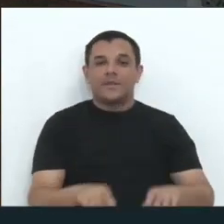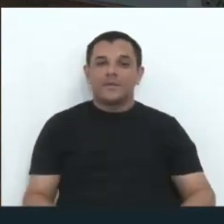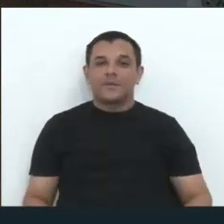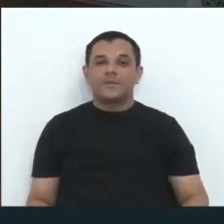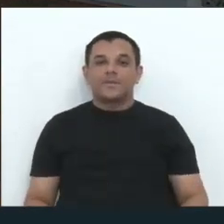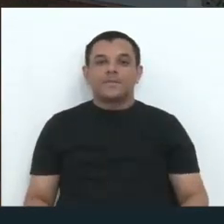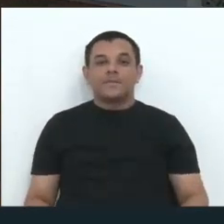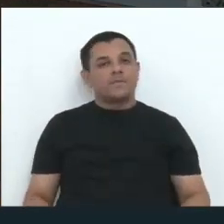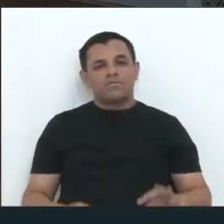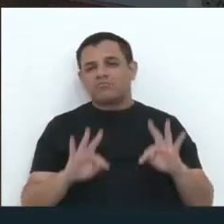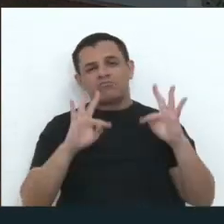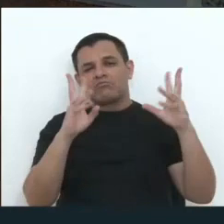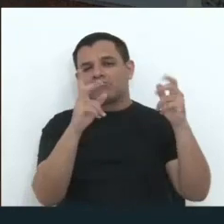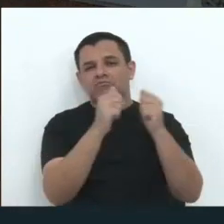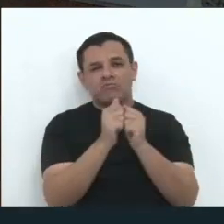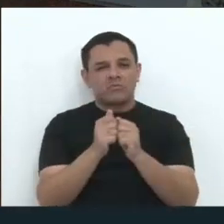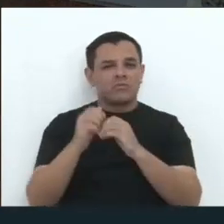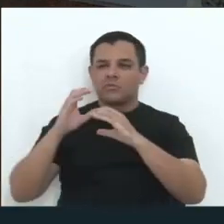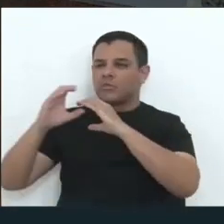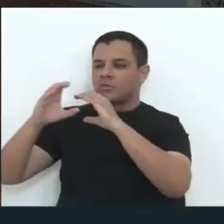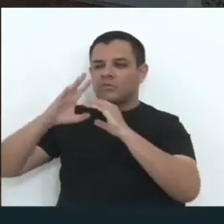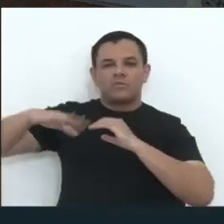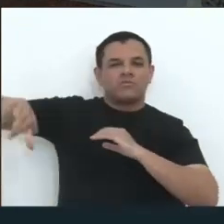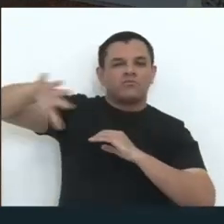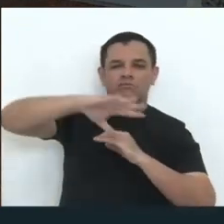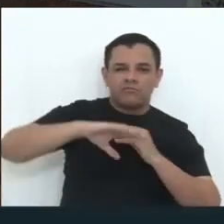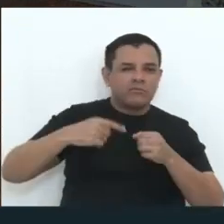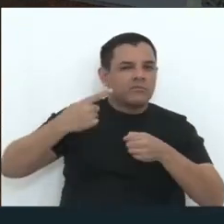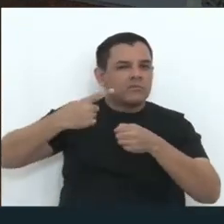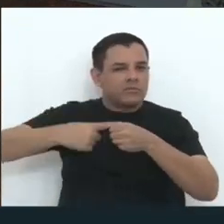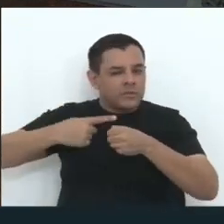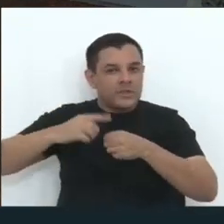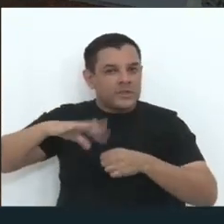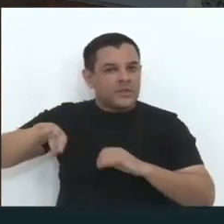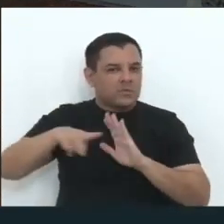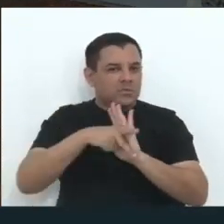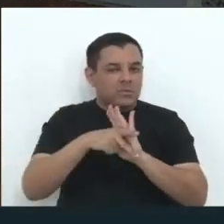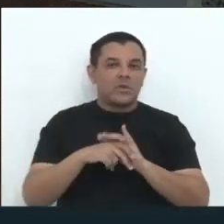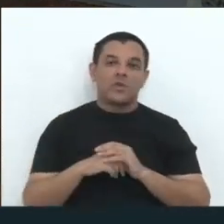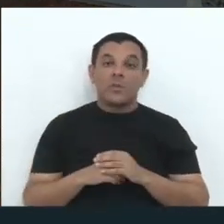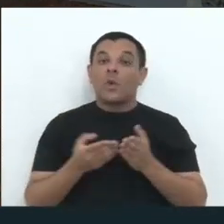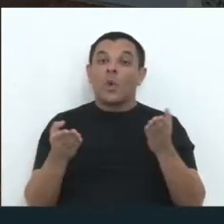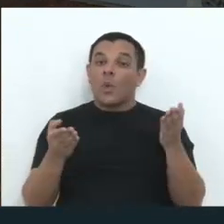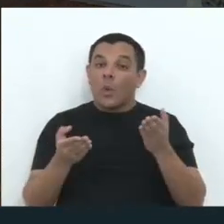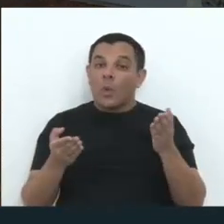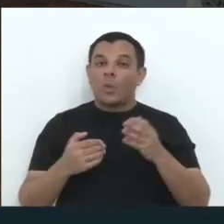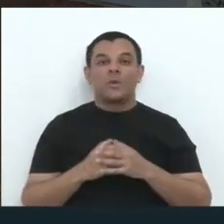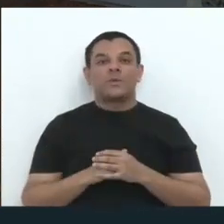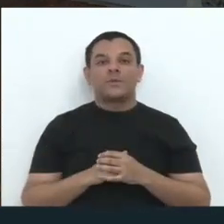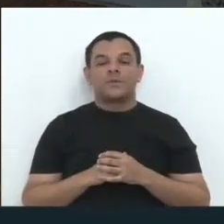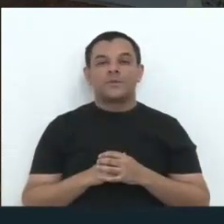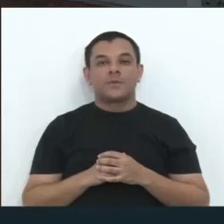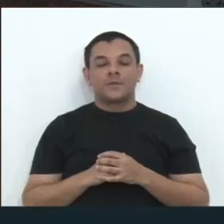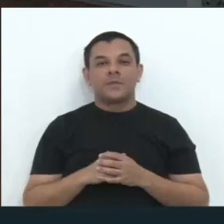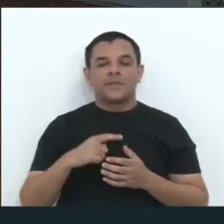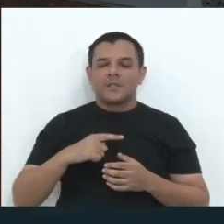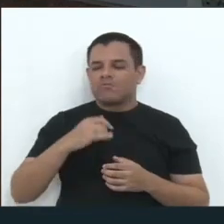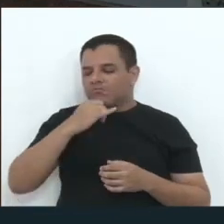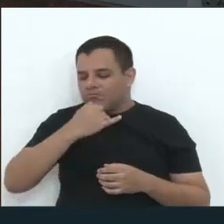e de todo o meio de comunicação da nossa cidade, que hoje está de